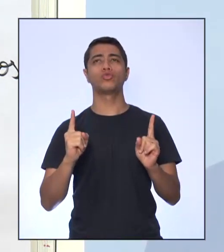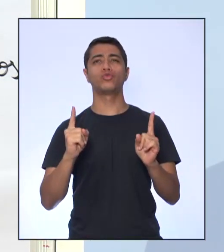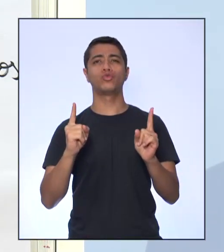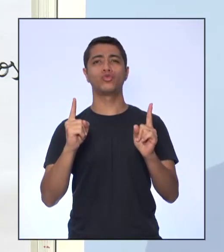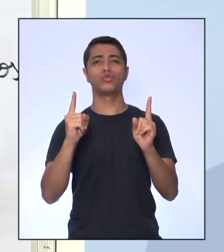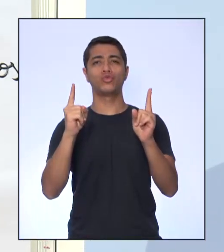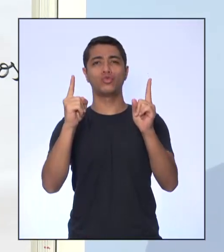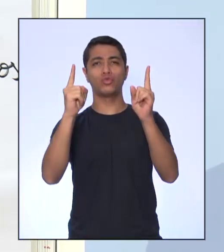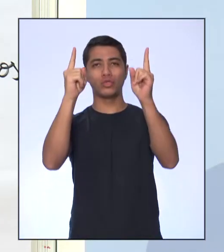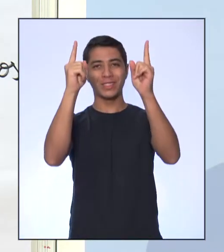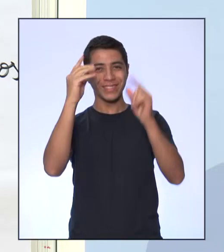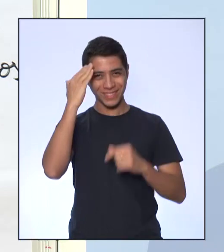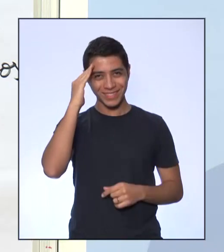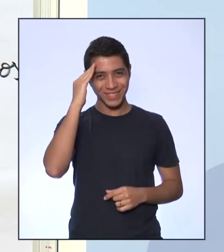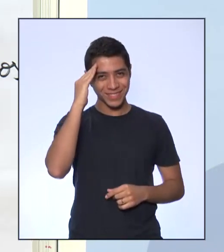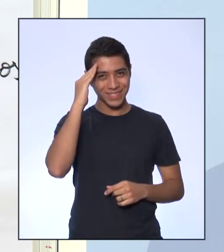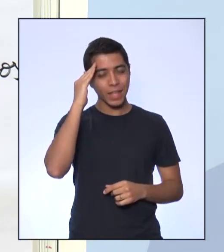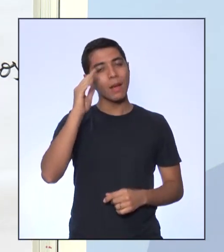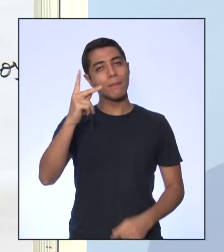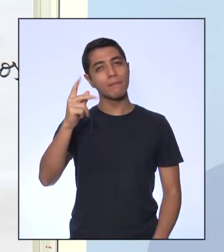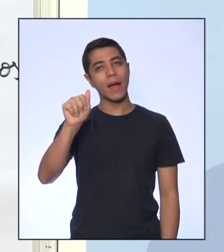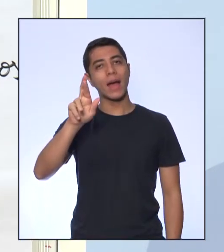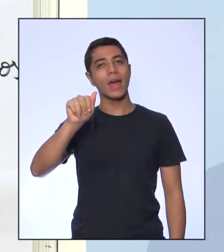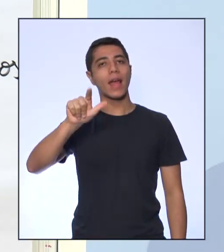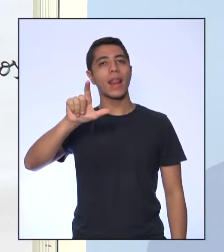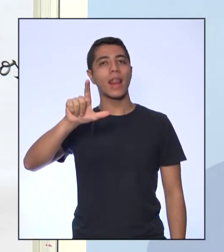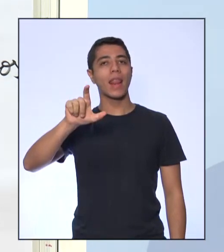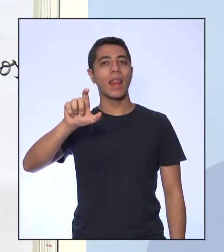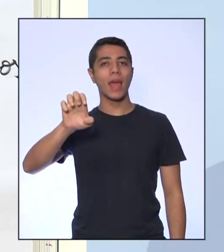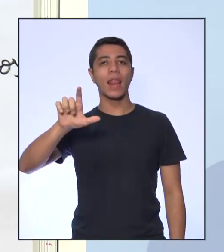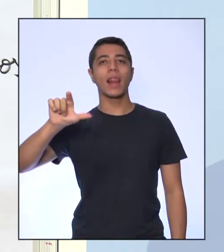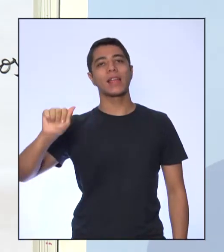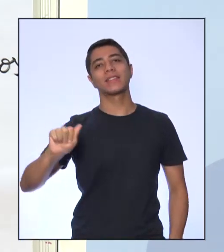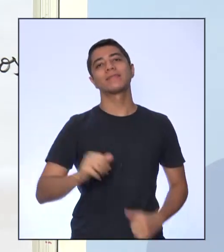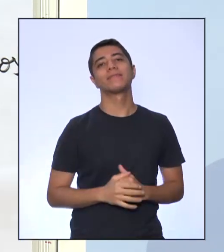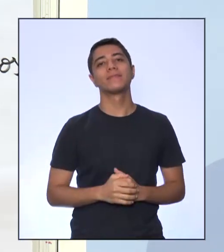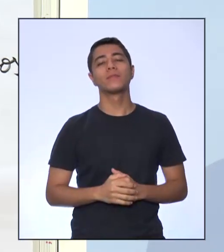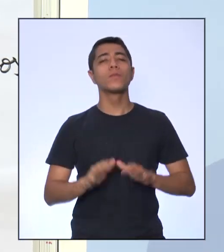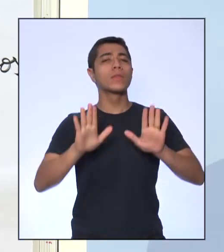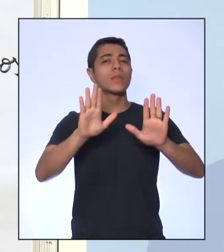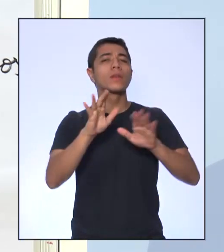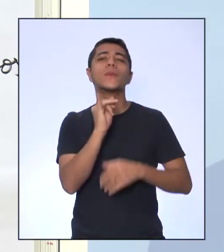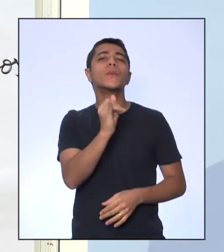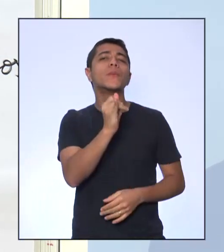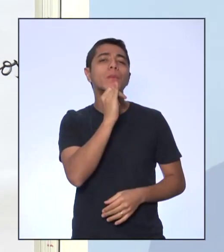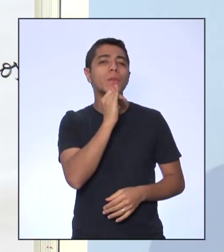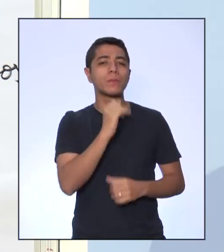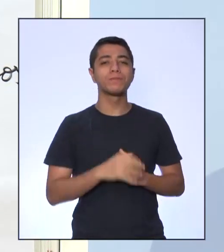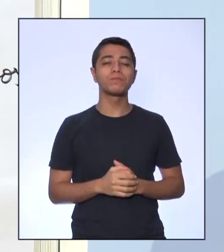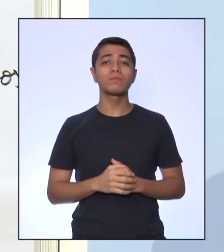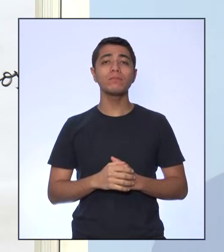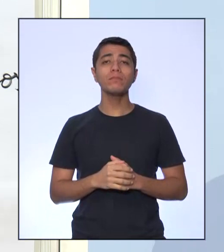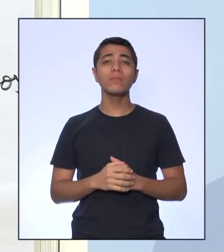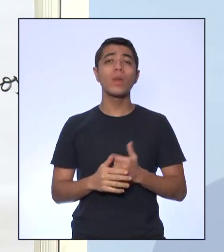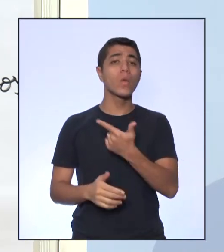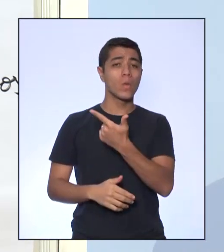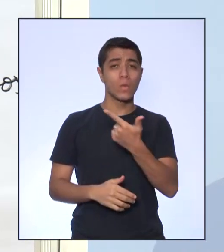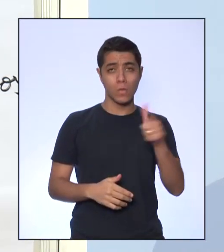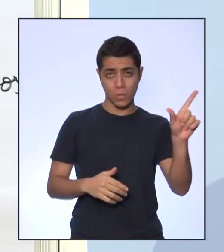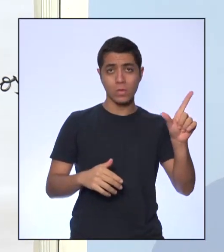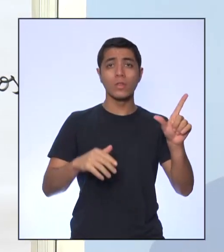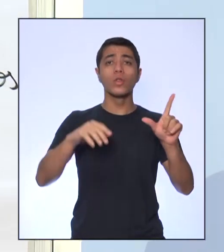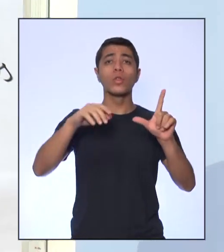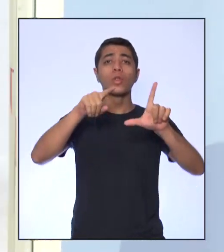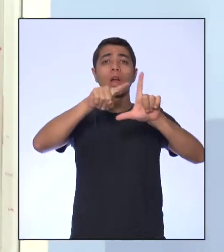cruza se ela cruza eu encontro o valor já tem gente o graus 90 graus tá aqui exatamente aqui